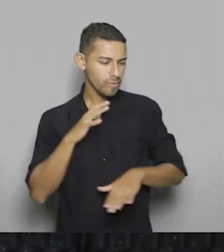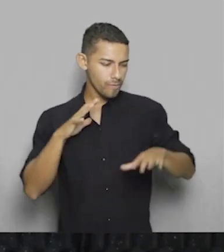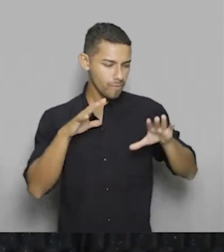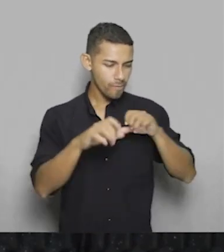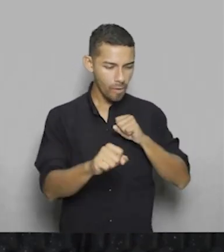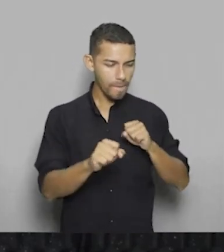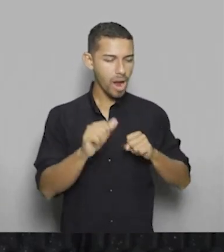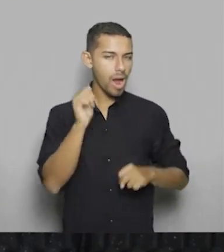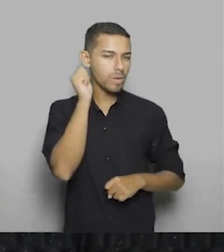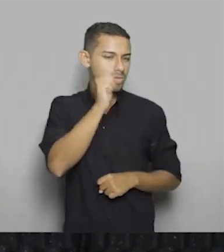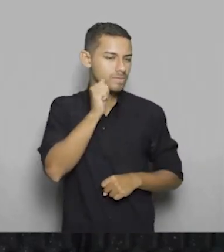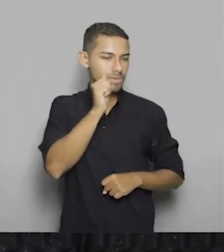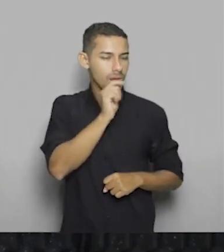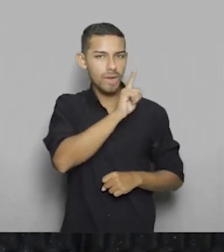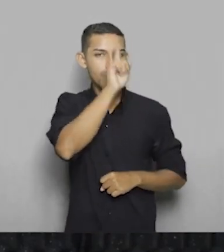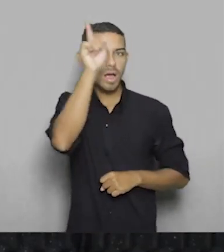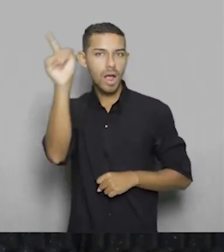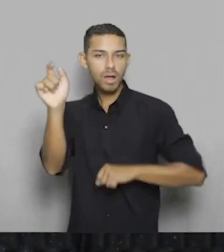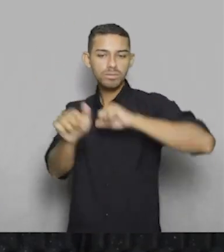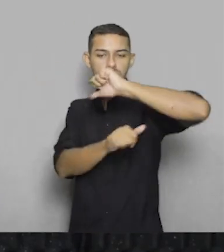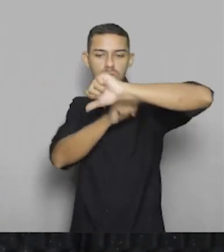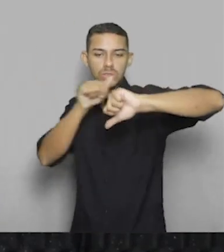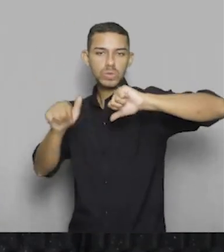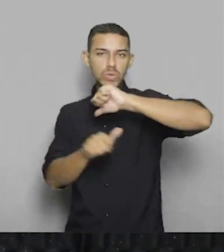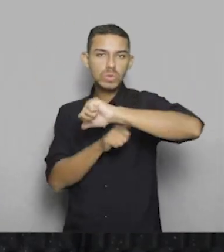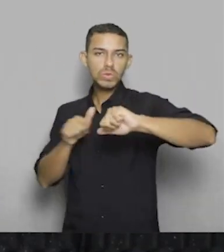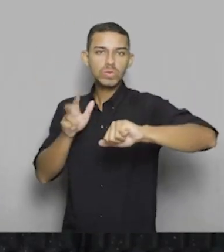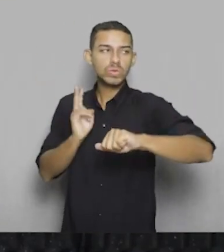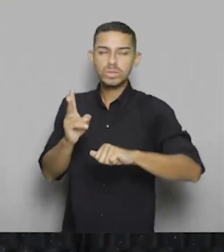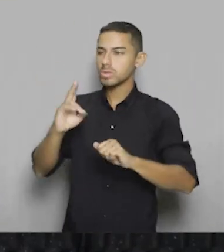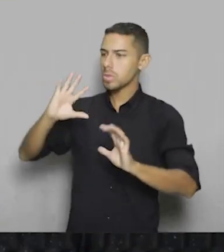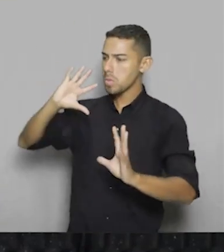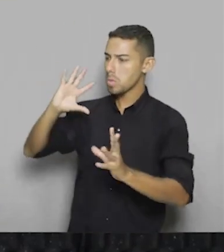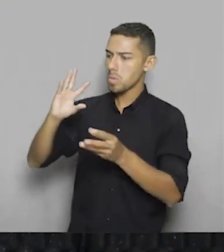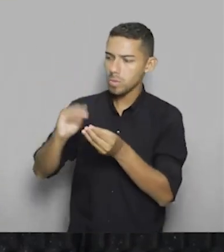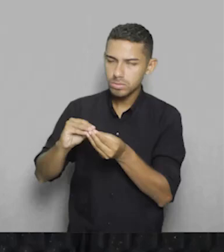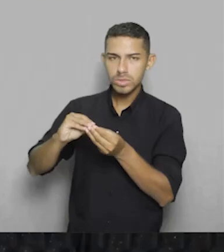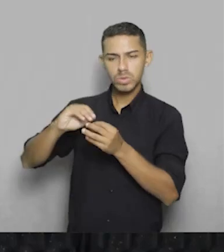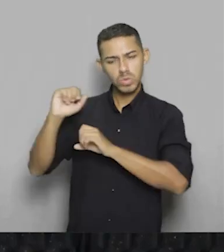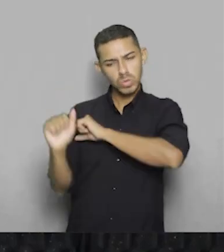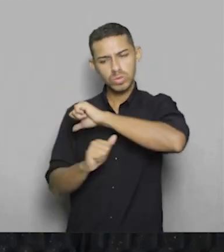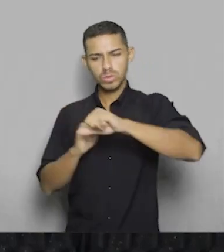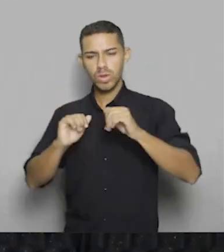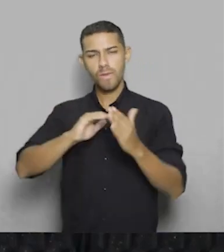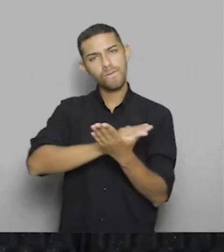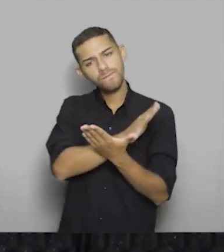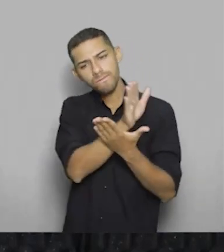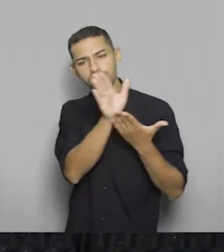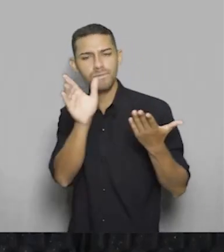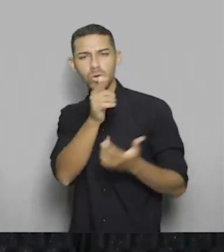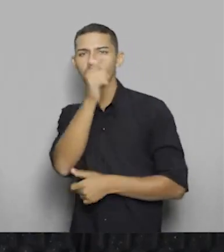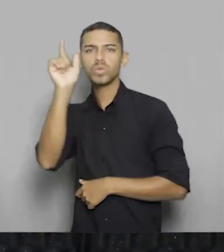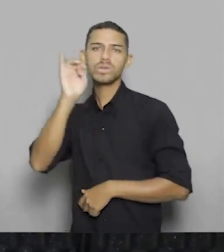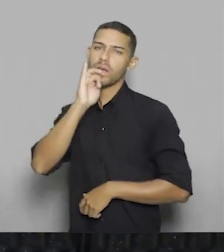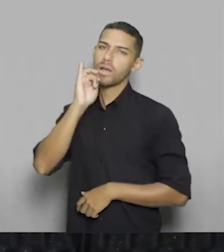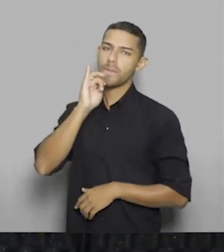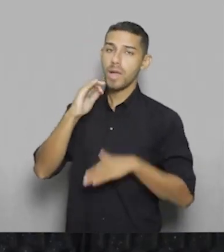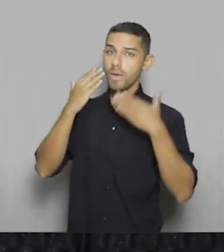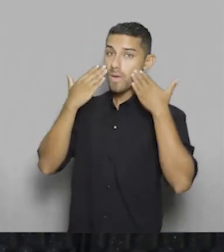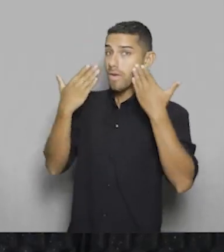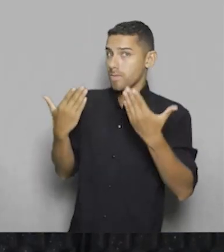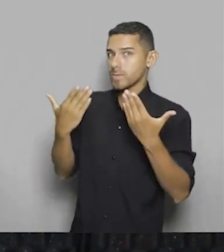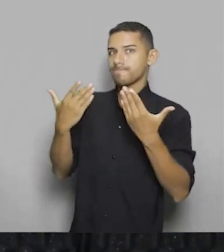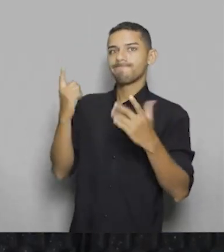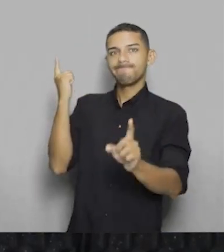você visualiza uma outra, aí você tem que remanejar toda a tua postura para um outro foco. Mais na frente você